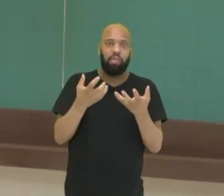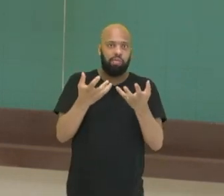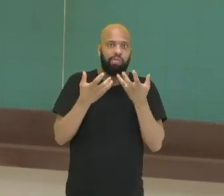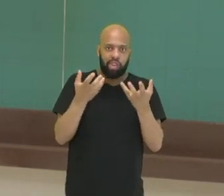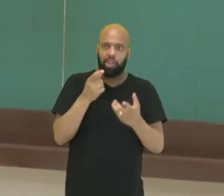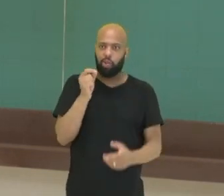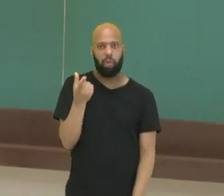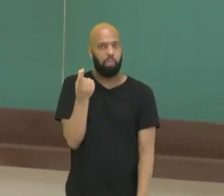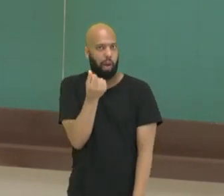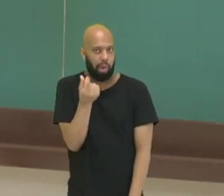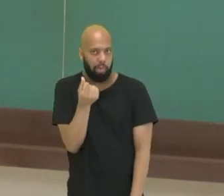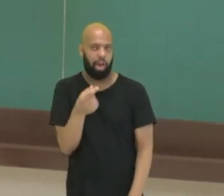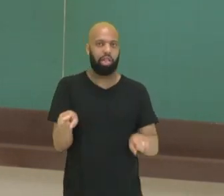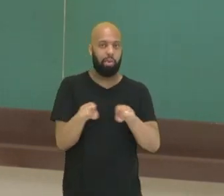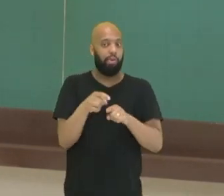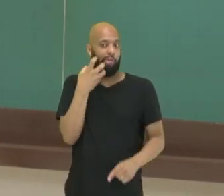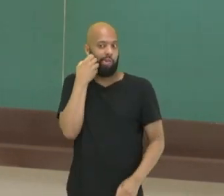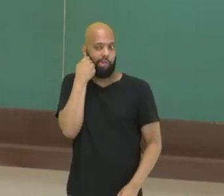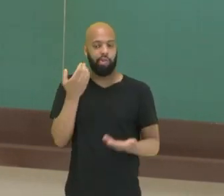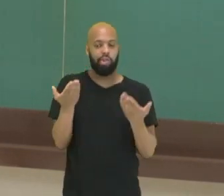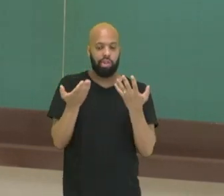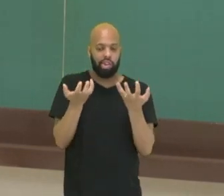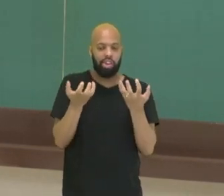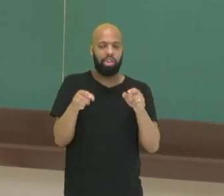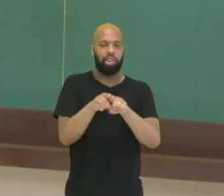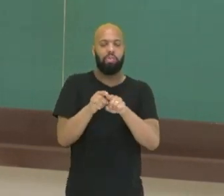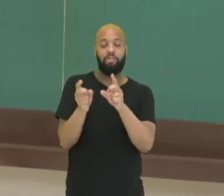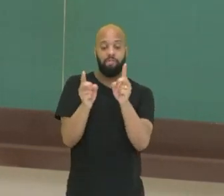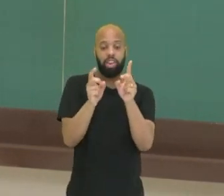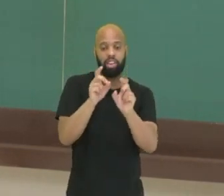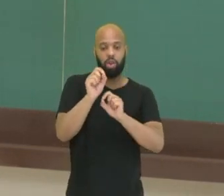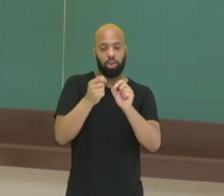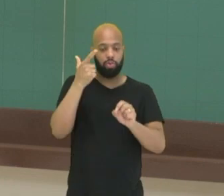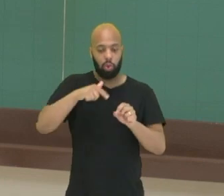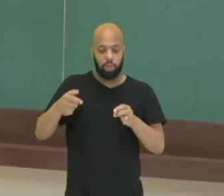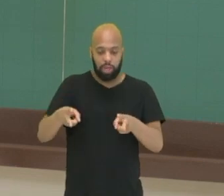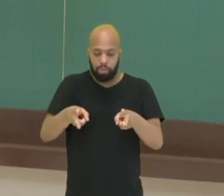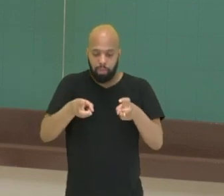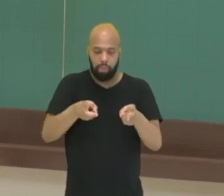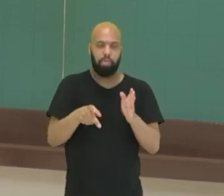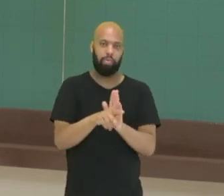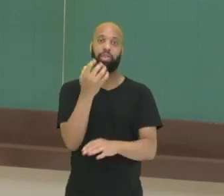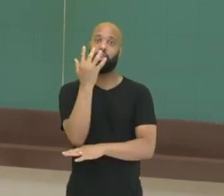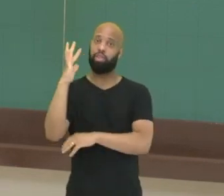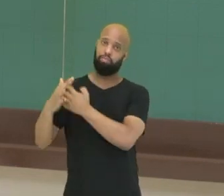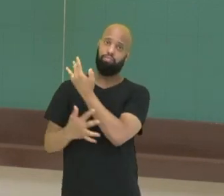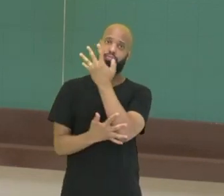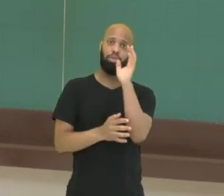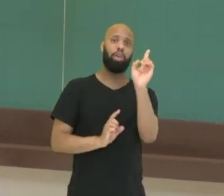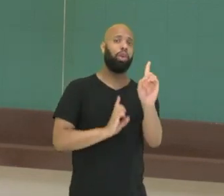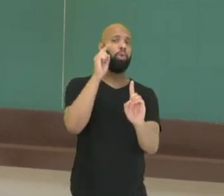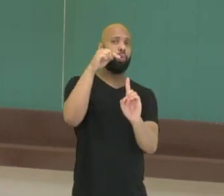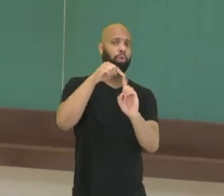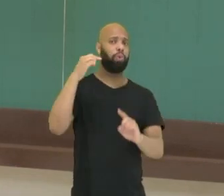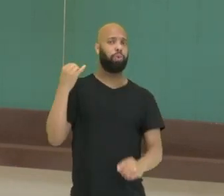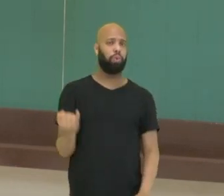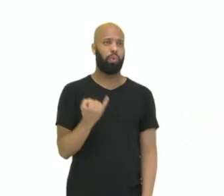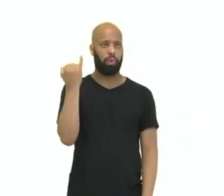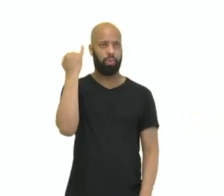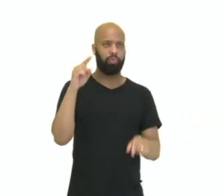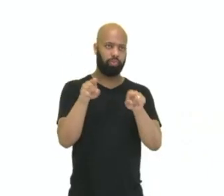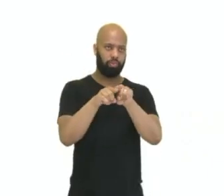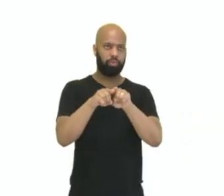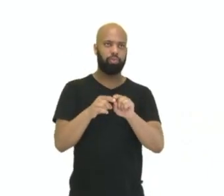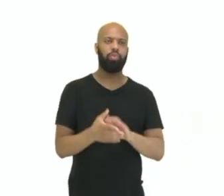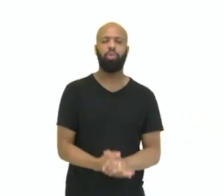né, e ter a comercialização daquilo que era explorado. Então, tinha uma função muito importante ali, né?